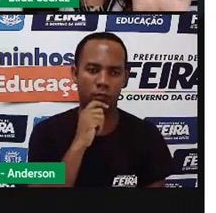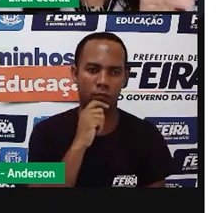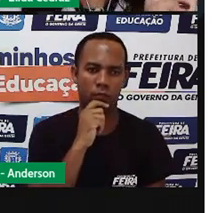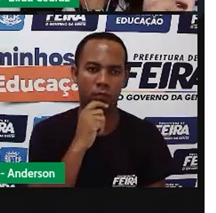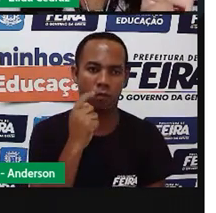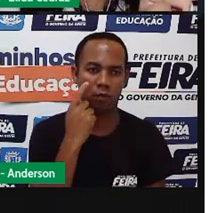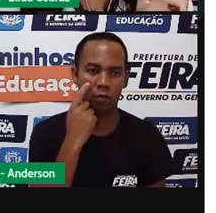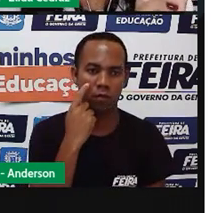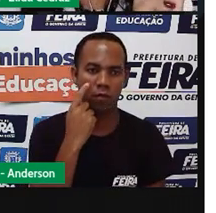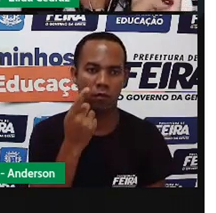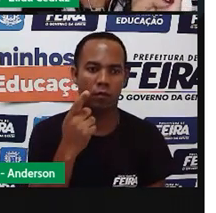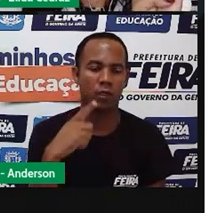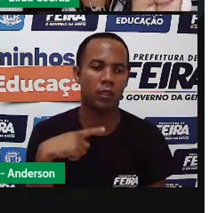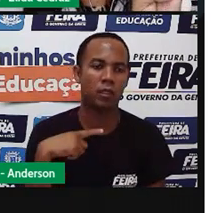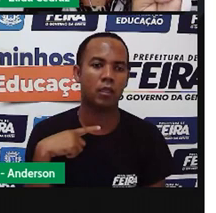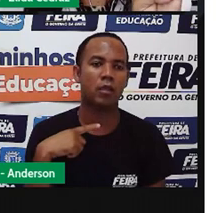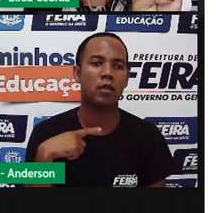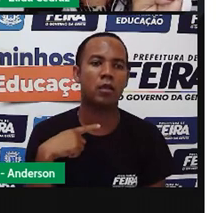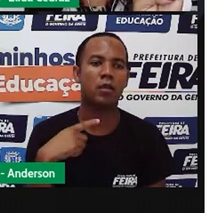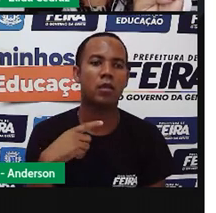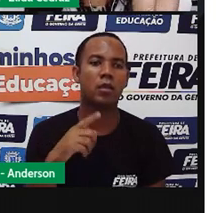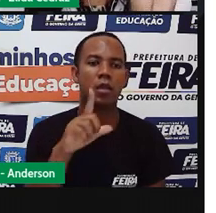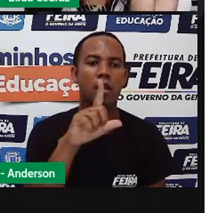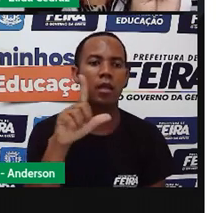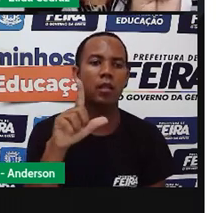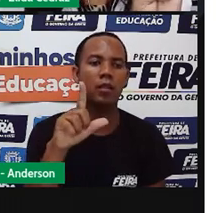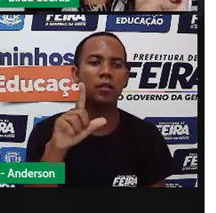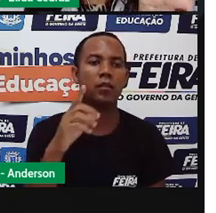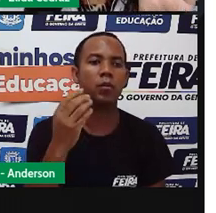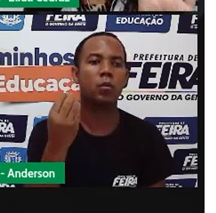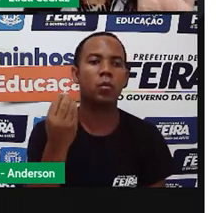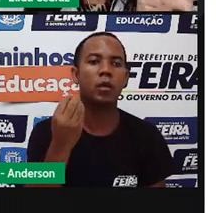Ó. E ali tem quantos litros naquela jarra?